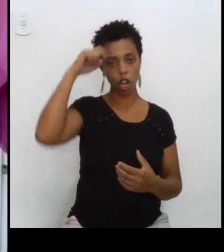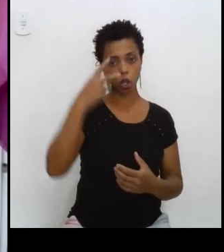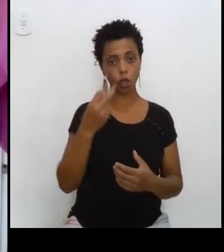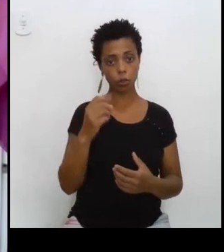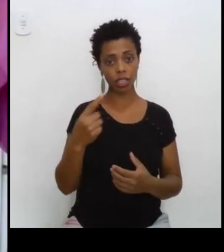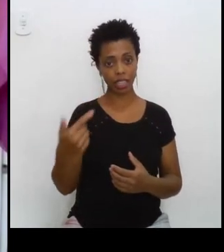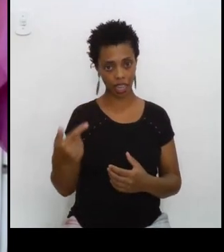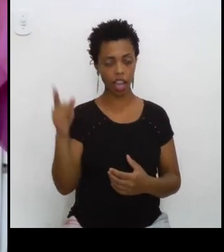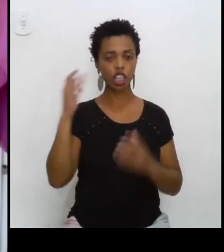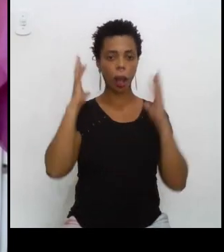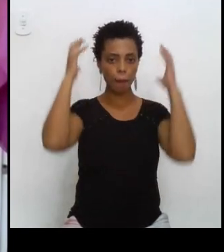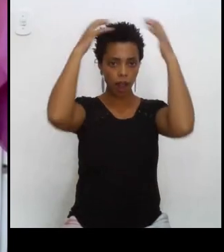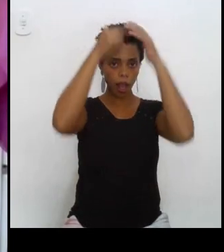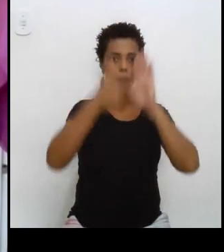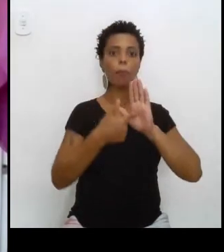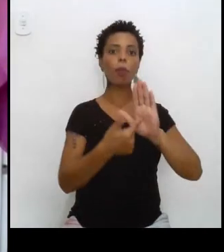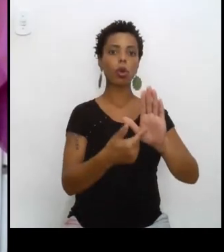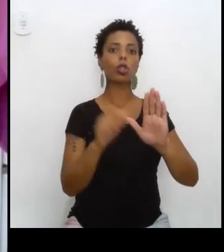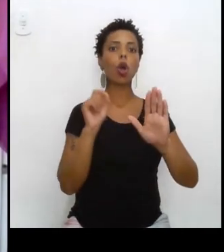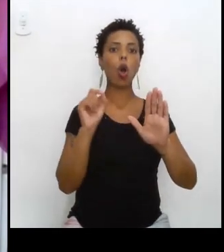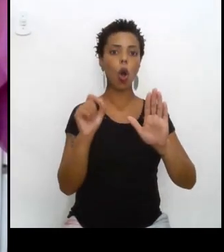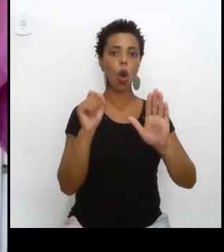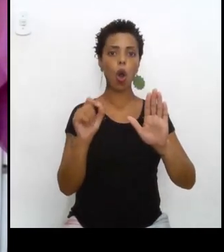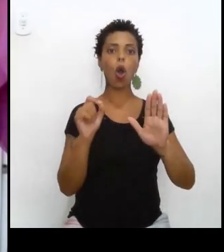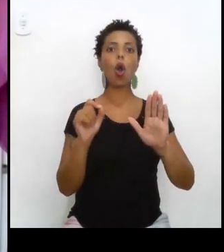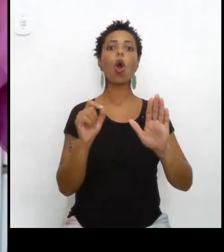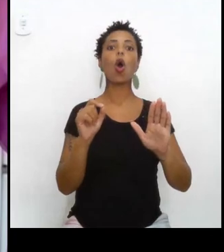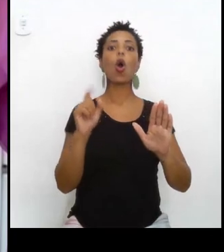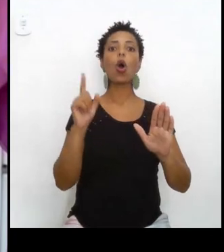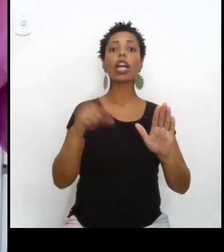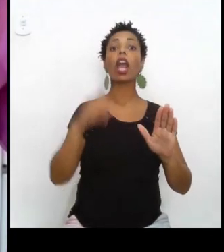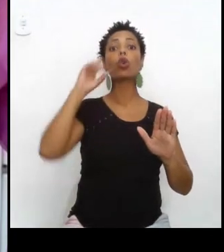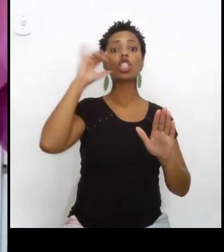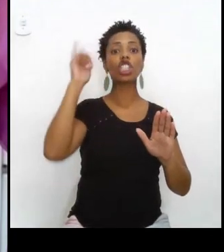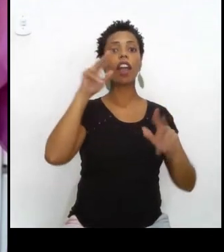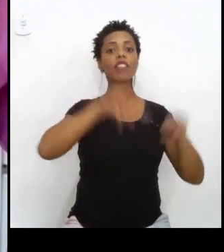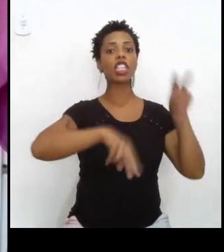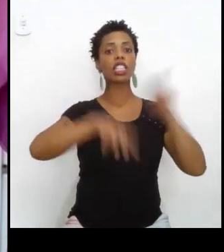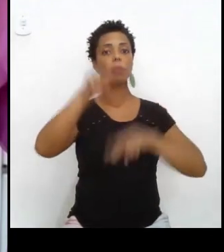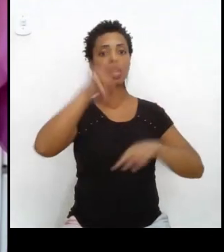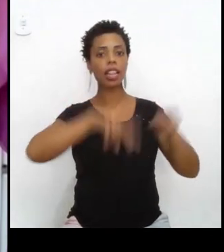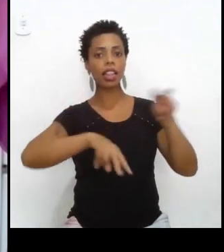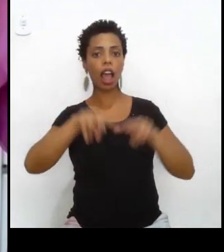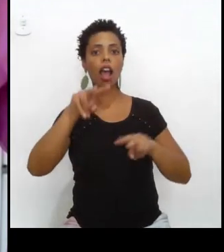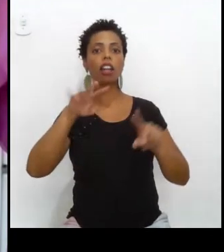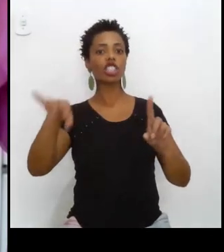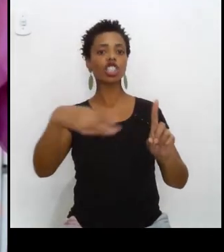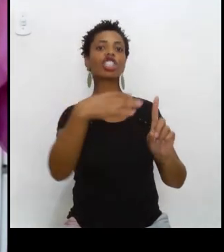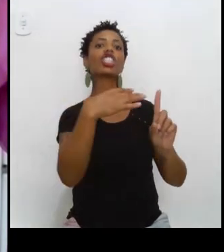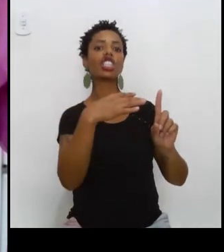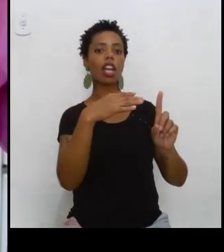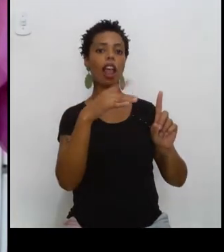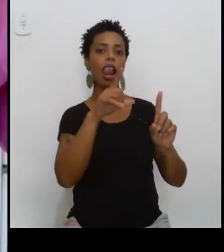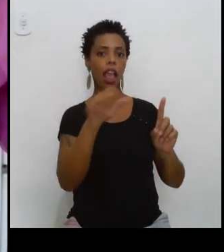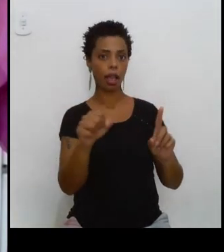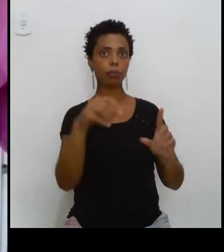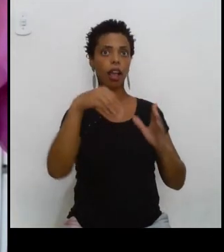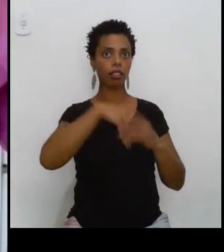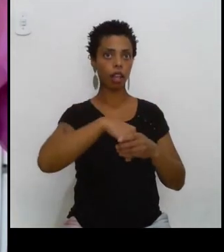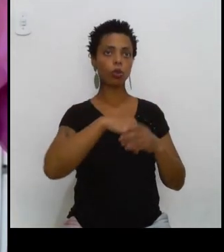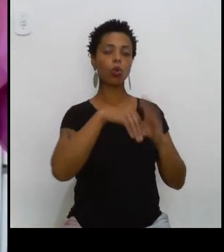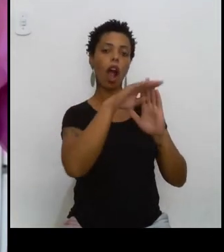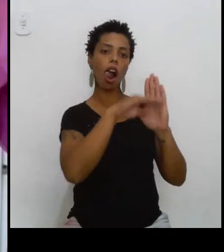projeto que inclui o dia da visibilidade lésbica no calendário oficial da cidade o que aparentemente não costuma são um projeto